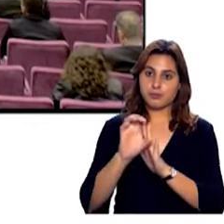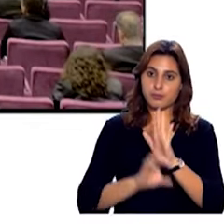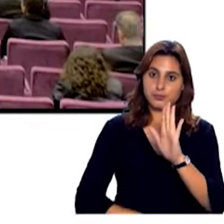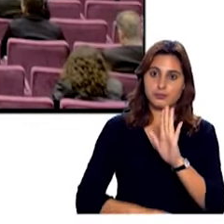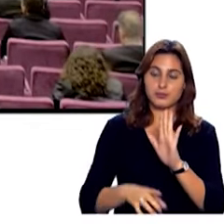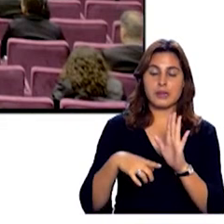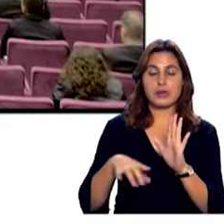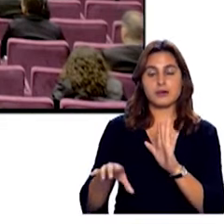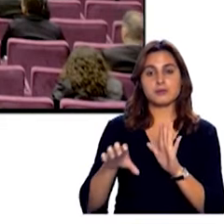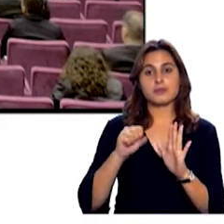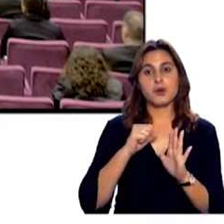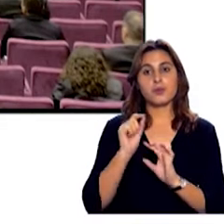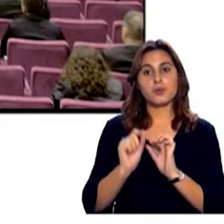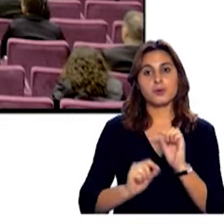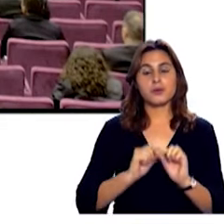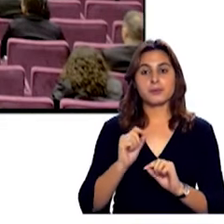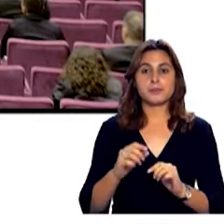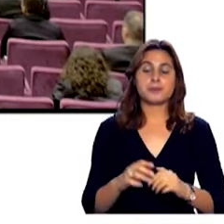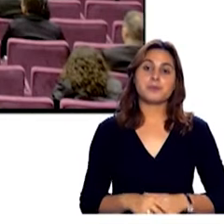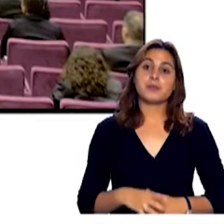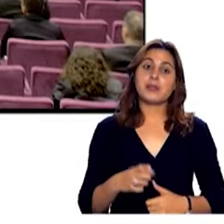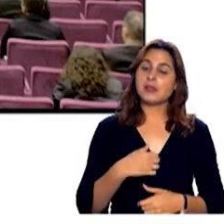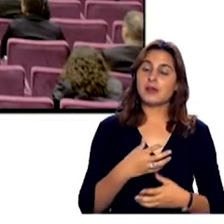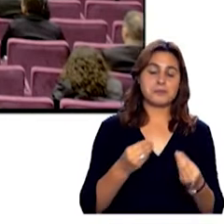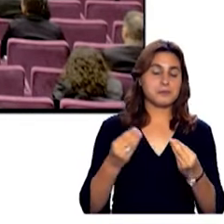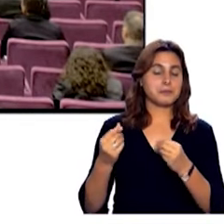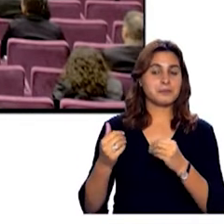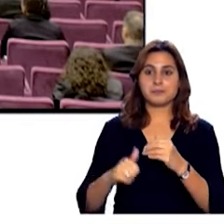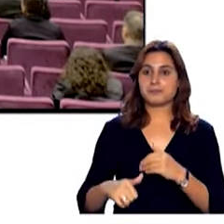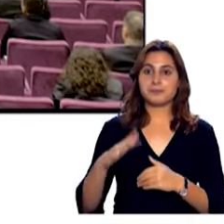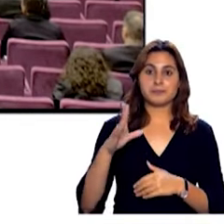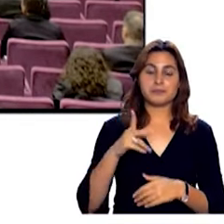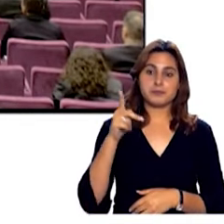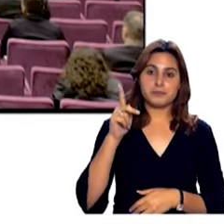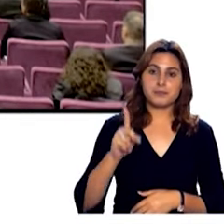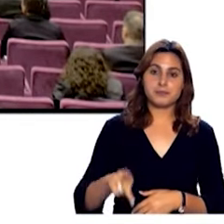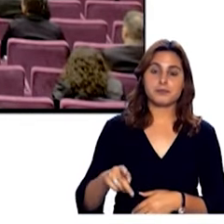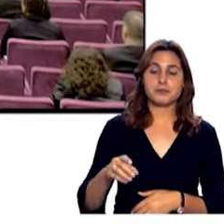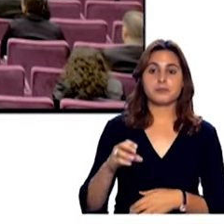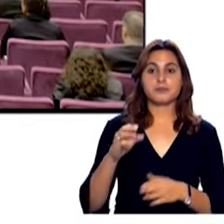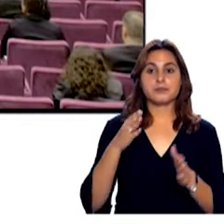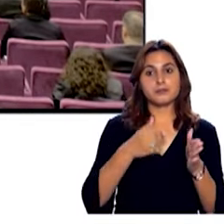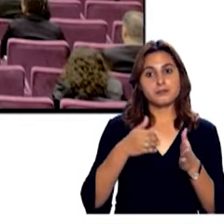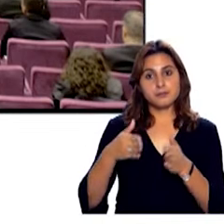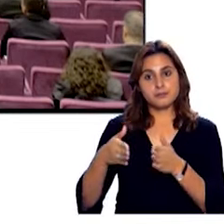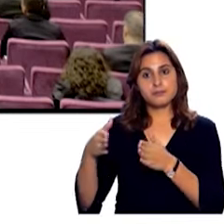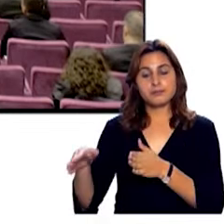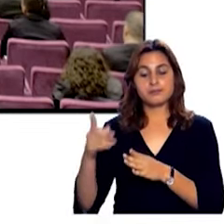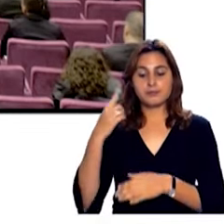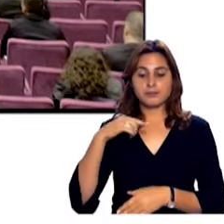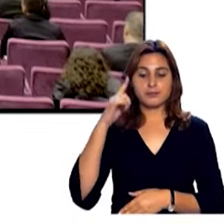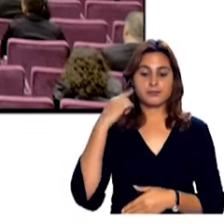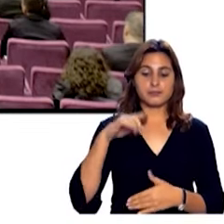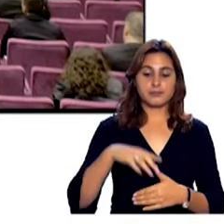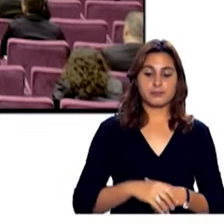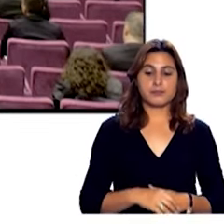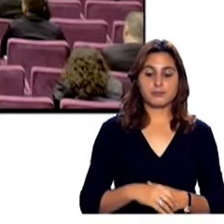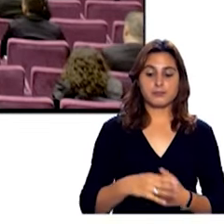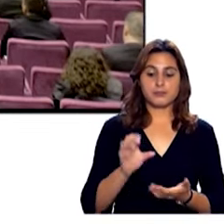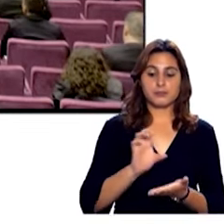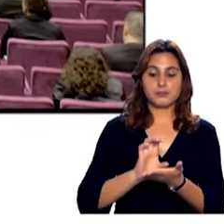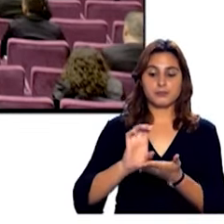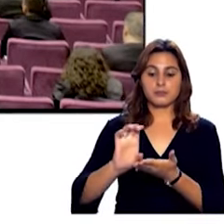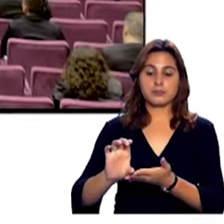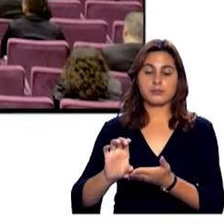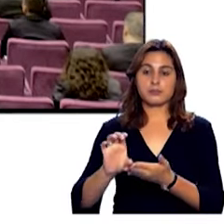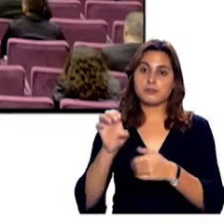e acho que tem Claro tem muito mais aqui presidente da Ordem dos Advogados no conselho de estado